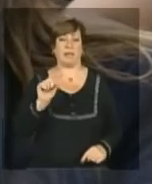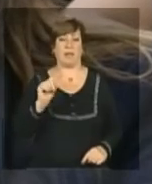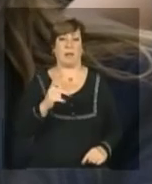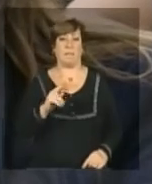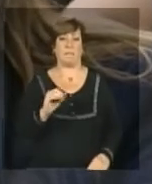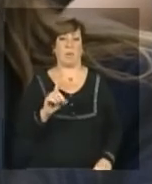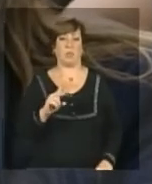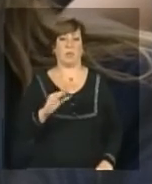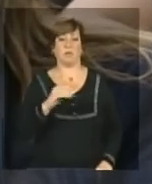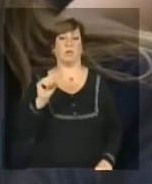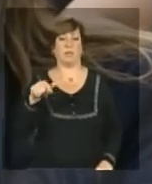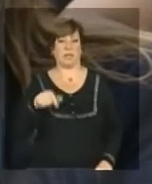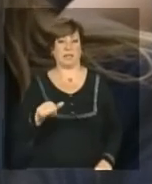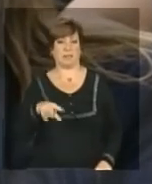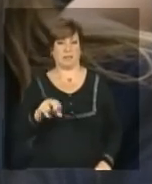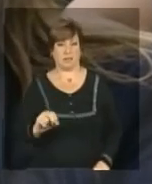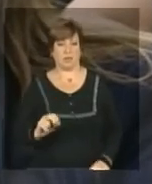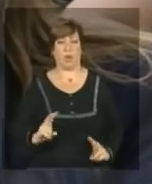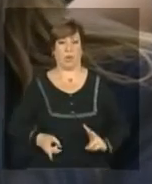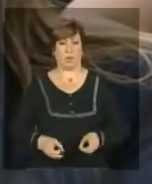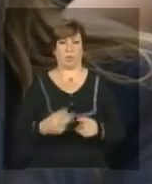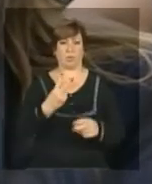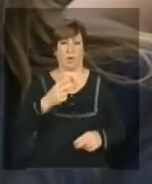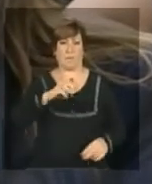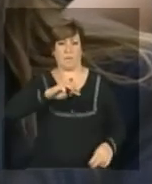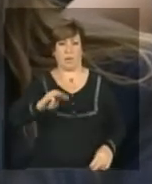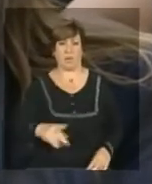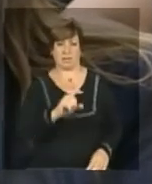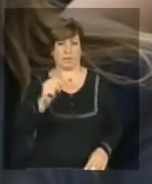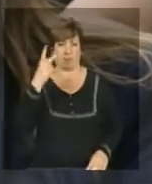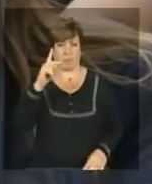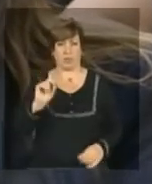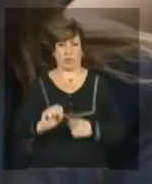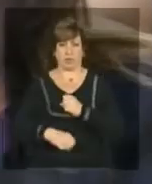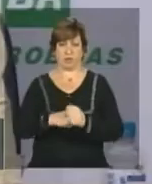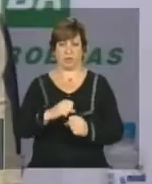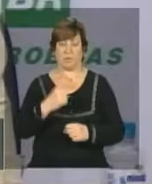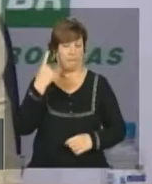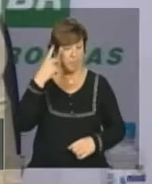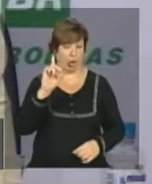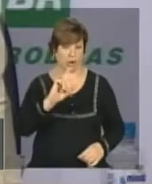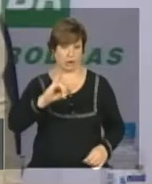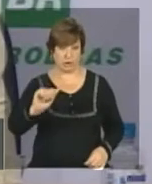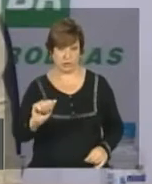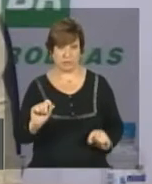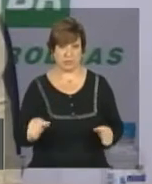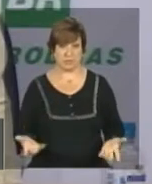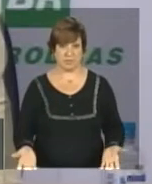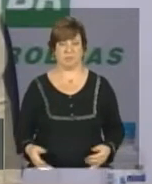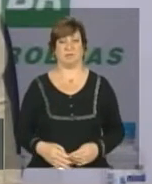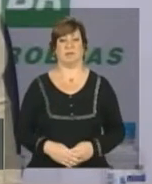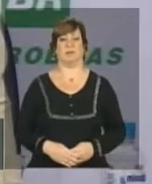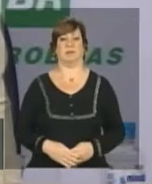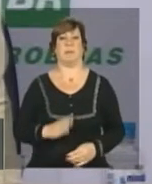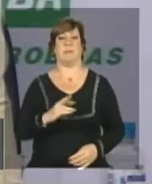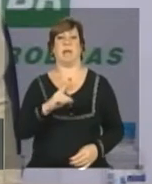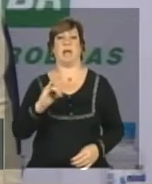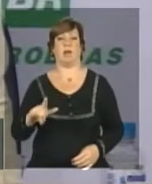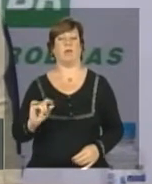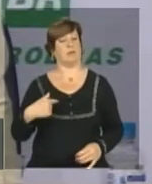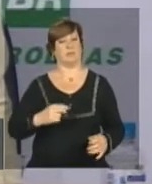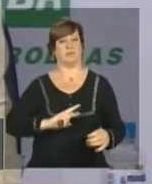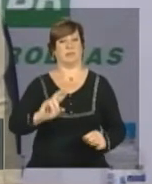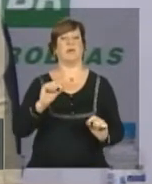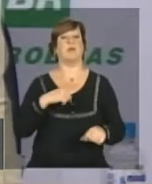produção desse ano de petróleo continua em 2 milhões e 100 mil barris por dia? E eu vou te pedir um tempo para poder te dar um número